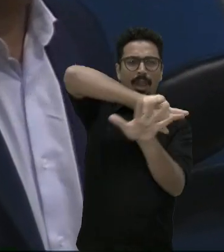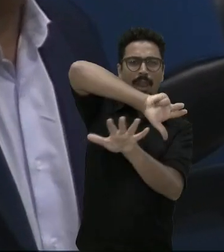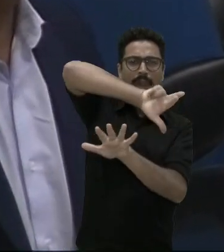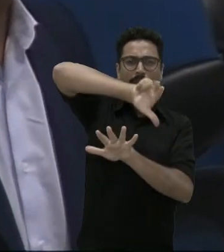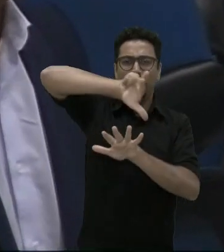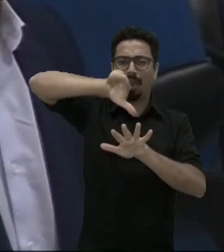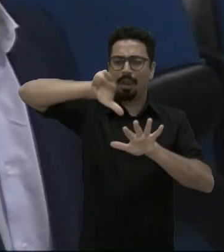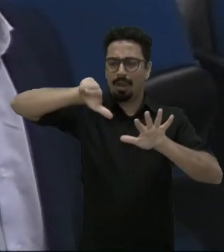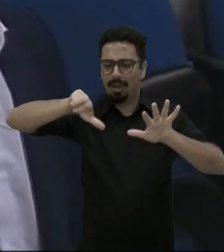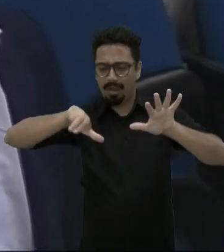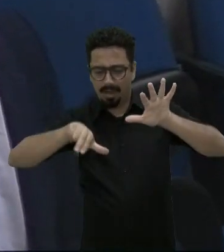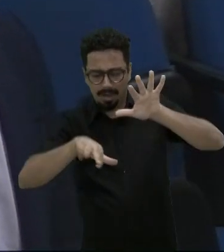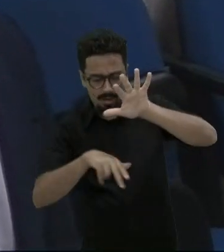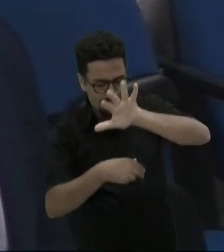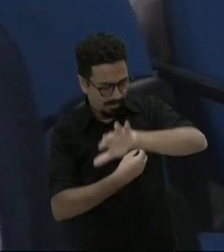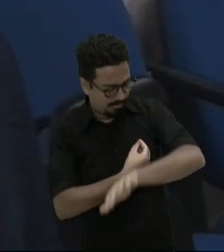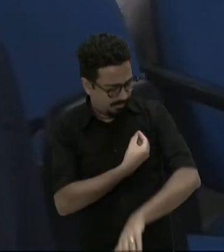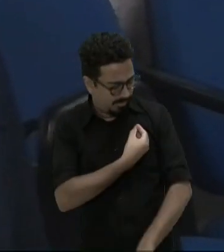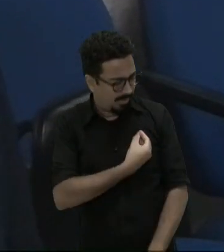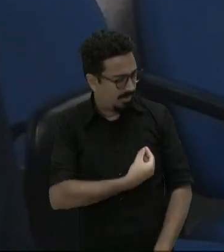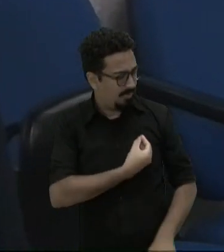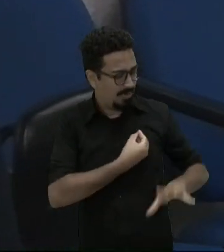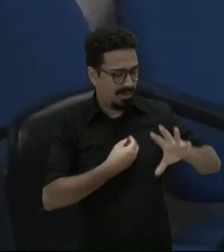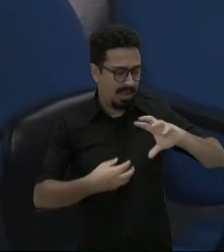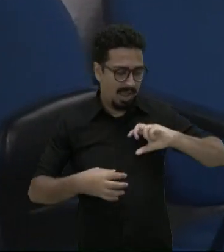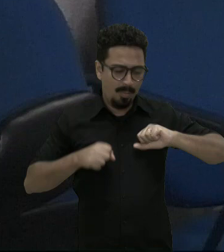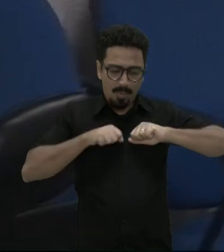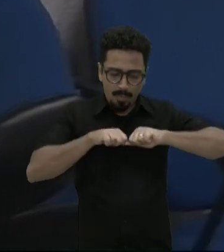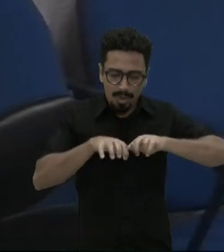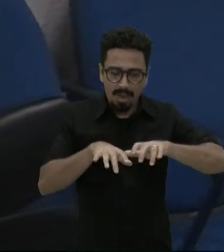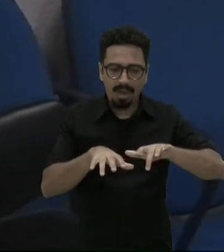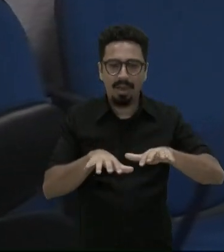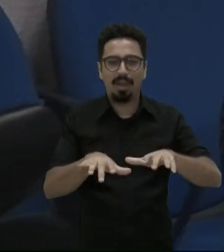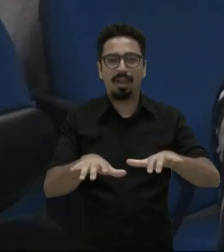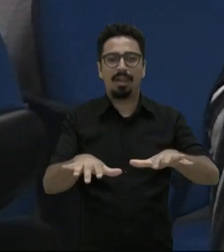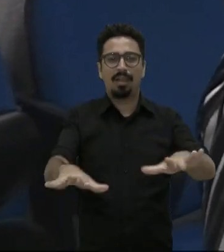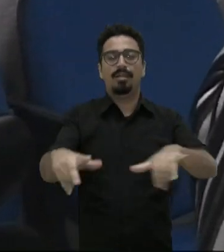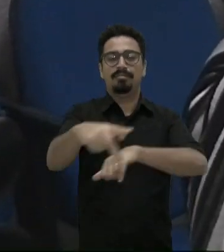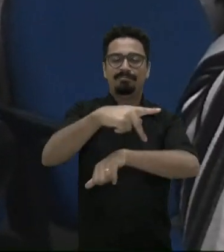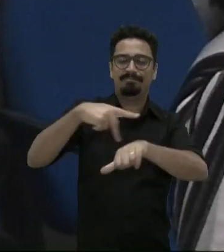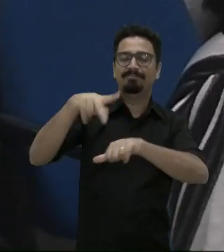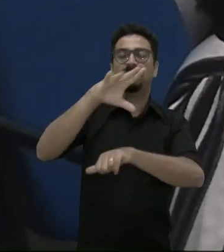vida, nossa vida no teu seio mais amores.